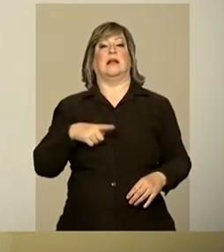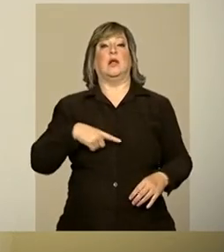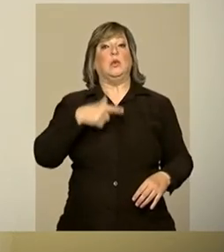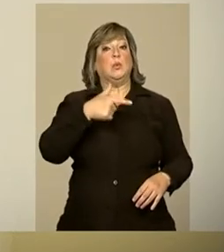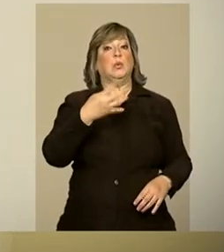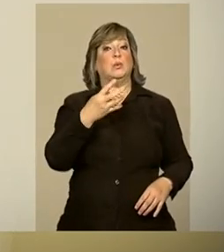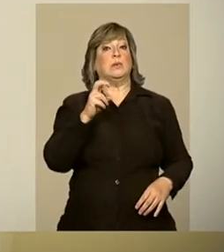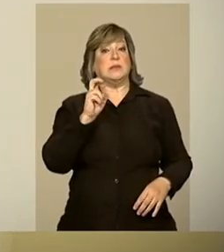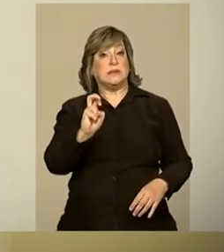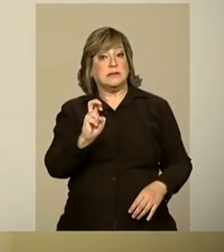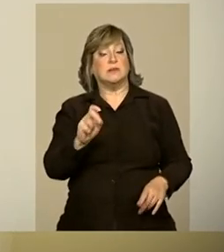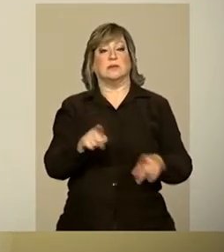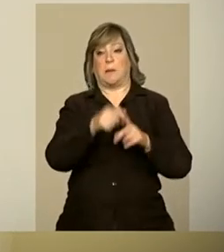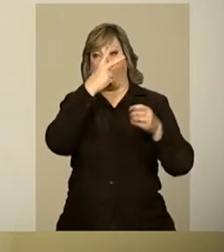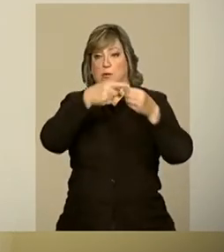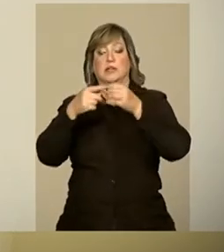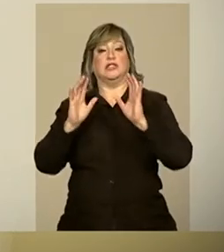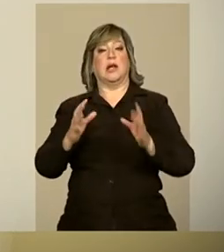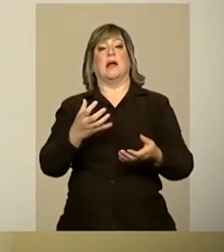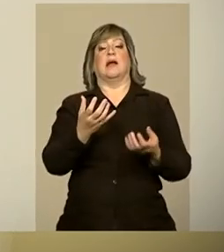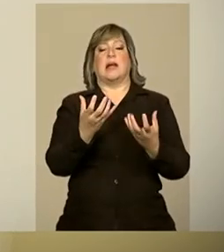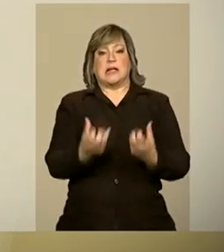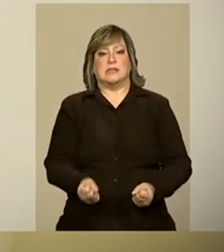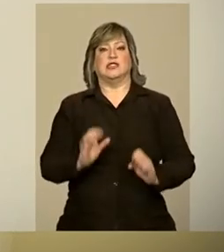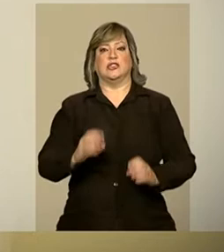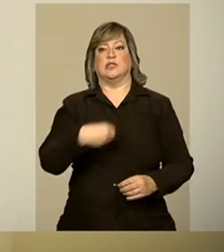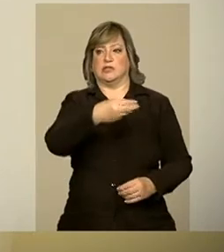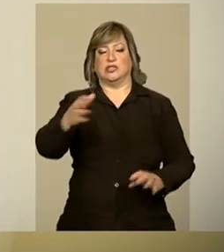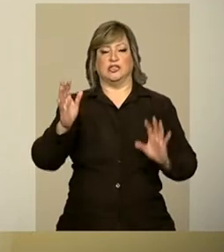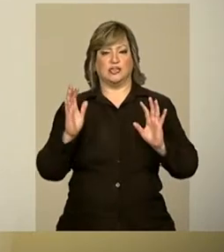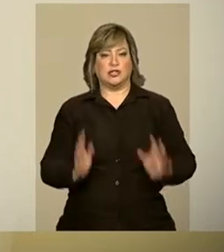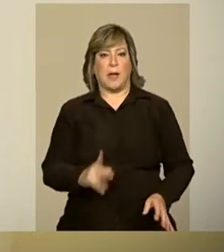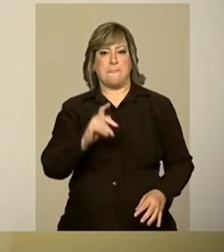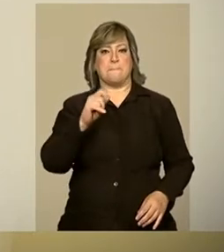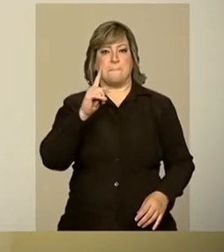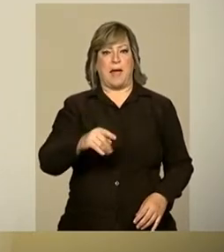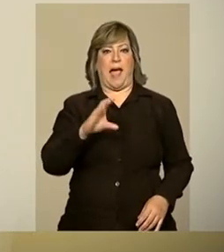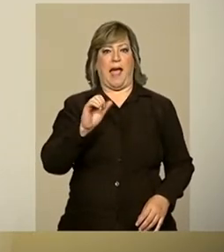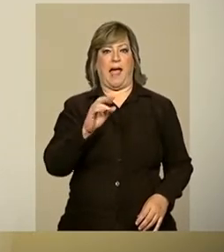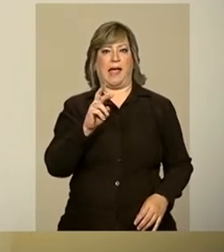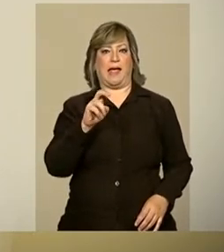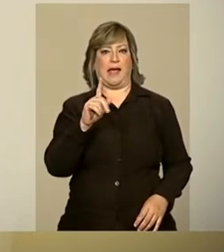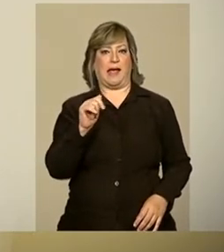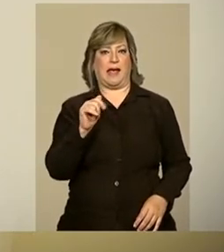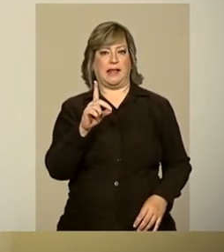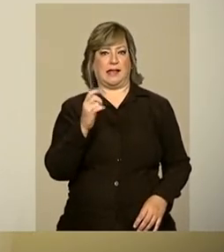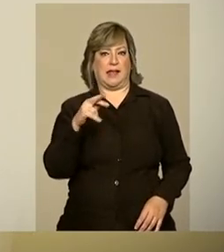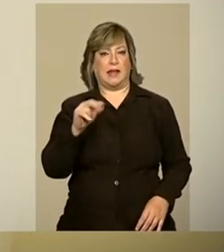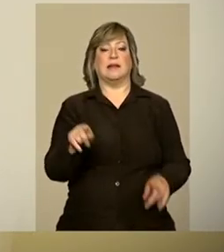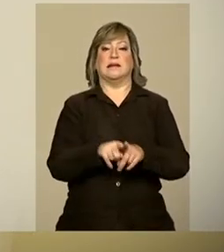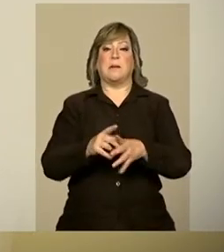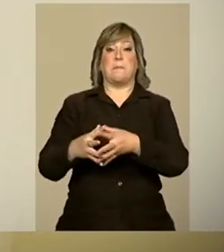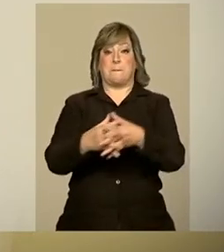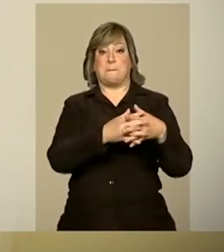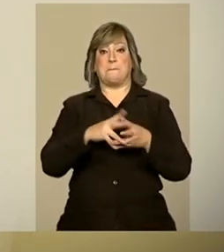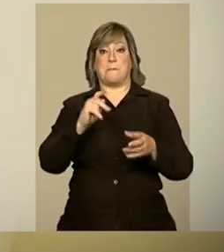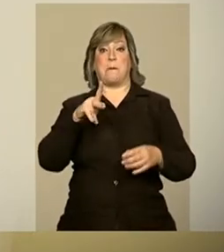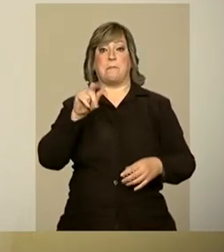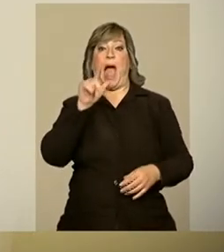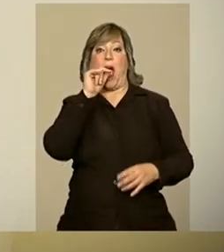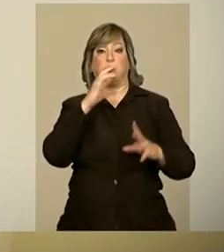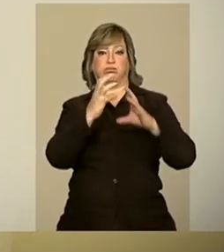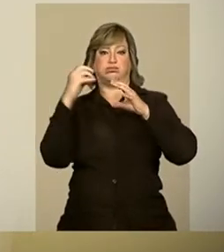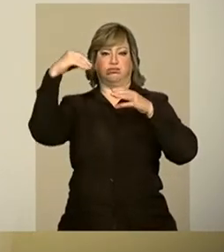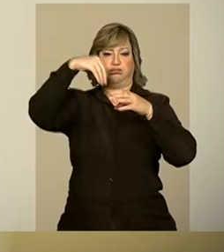já receberam a pá carregadeira e 238 receberam o caminhão pipa. Veja como essa